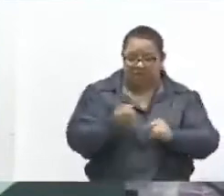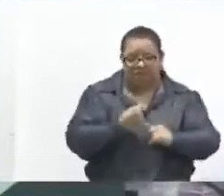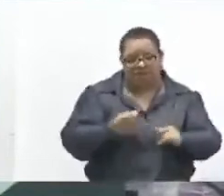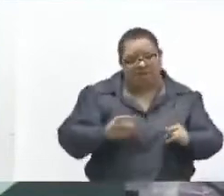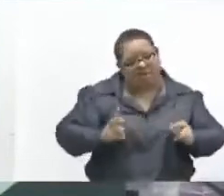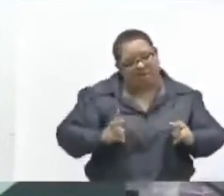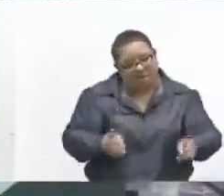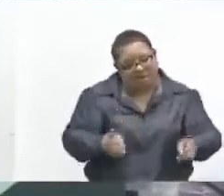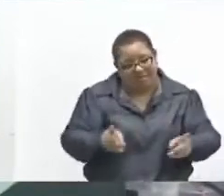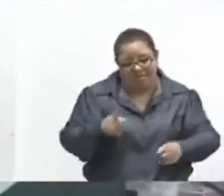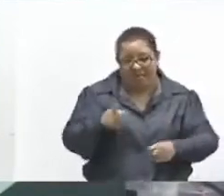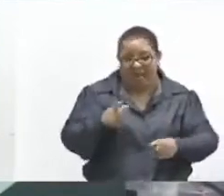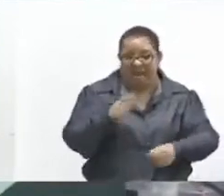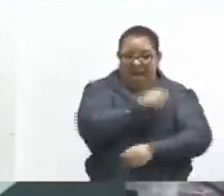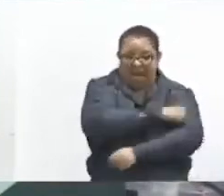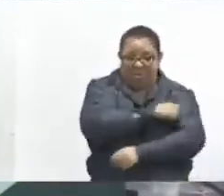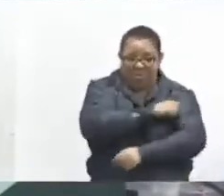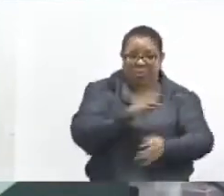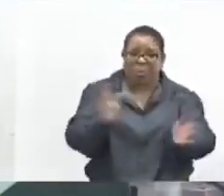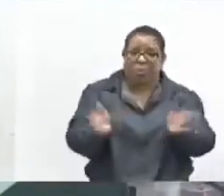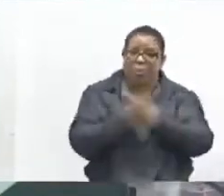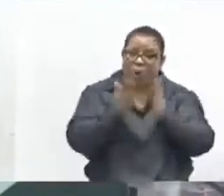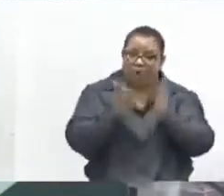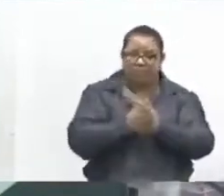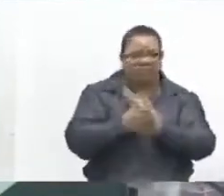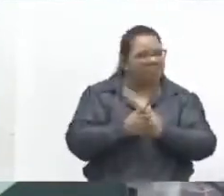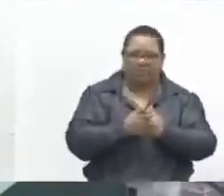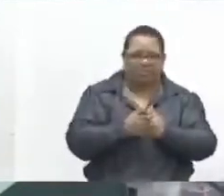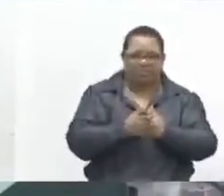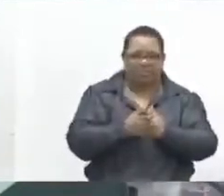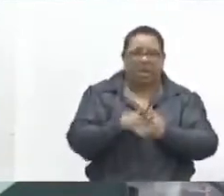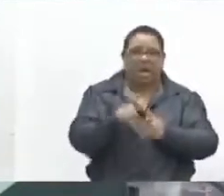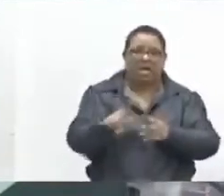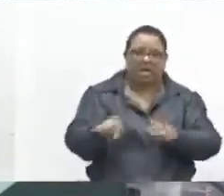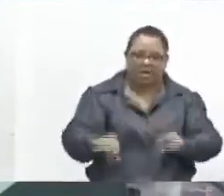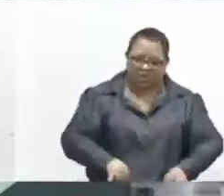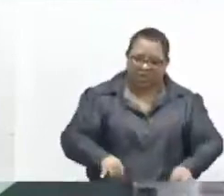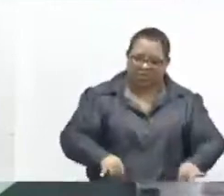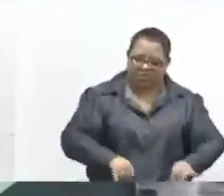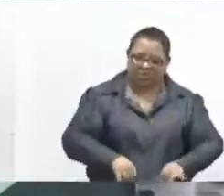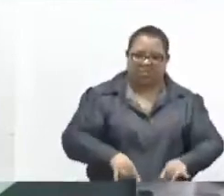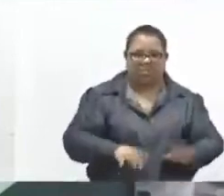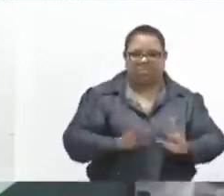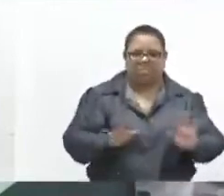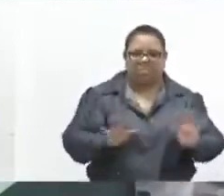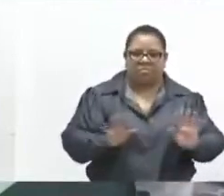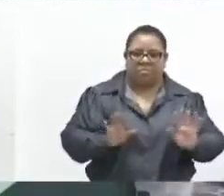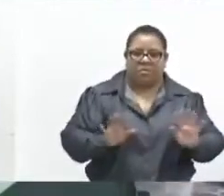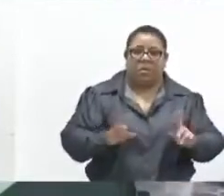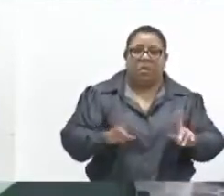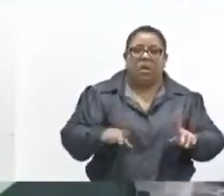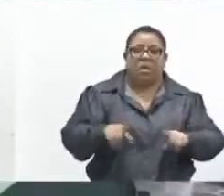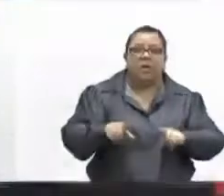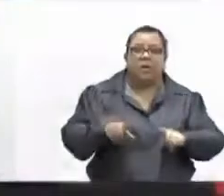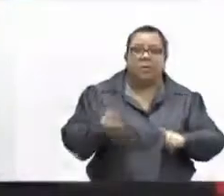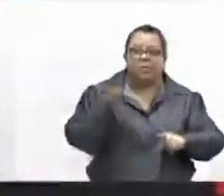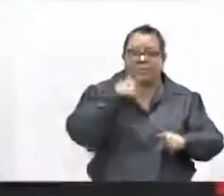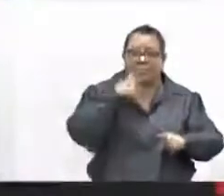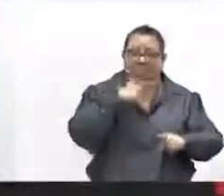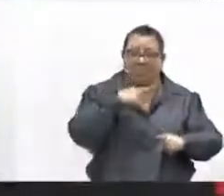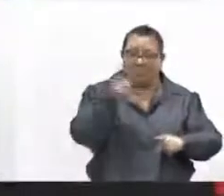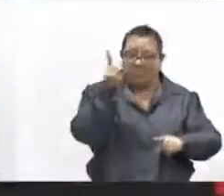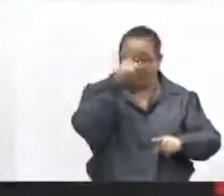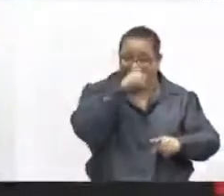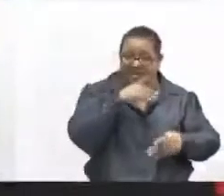O estudante, ele não é um estudante pobre. O estudante é um estudante vulnerável socioeconomicamente falando, né? Porque a gente tem que fazer essa grande diferença dos